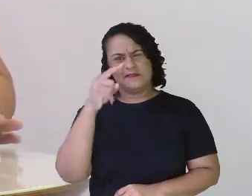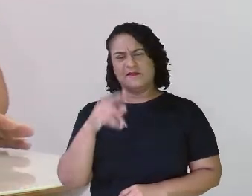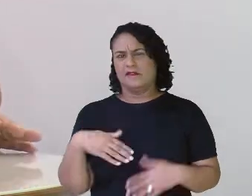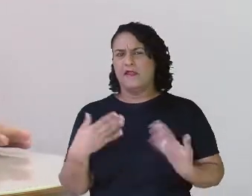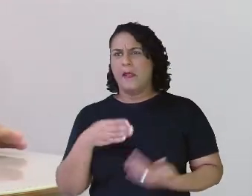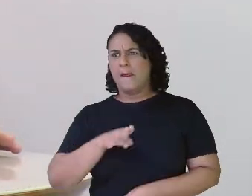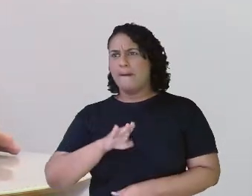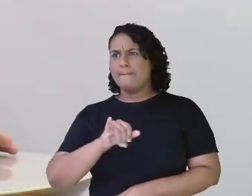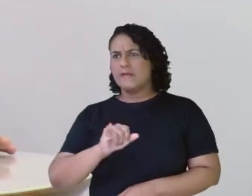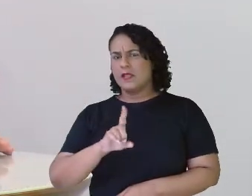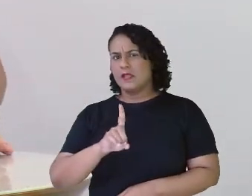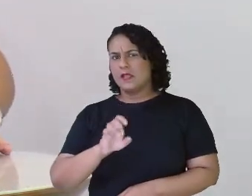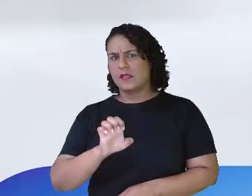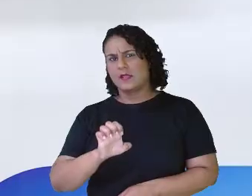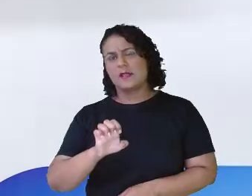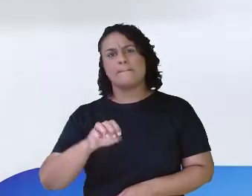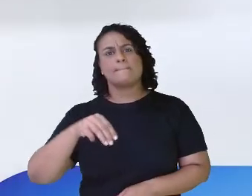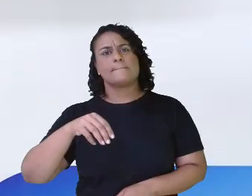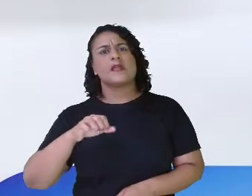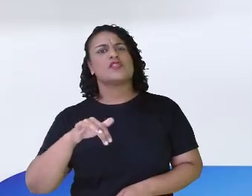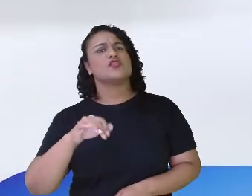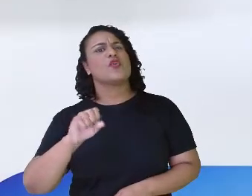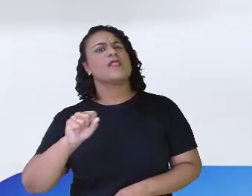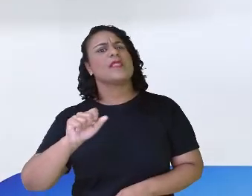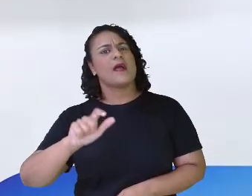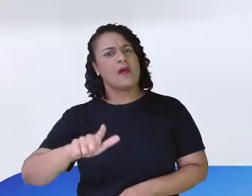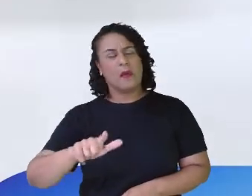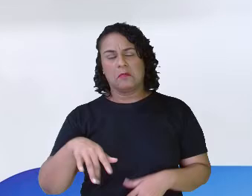que eu estou aprendendo tudo aqui. Olha aí, muito bem.